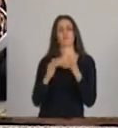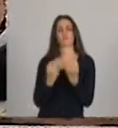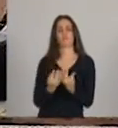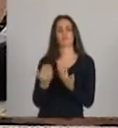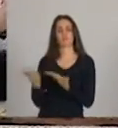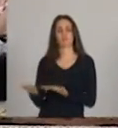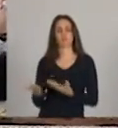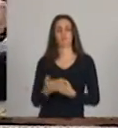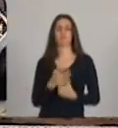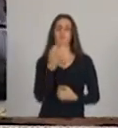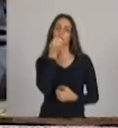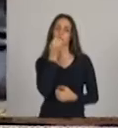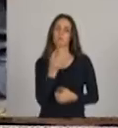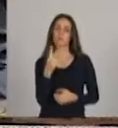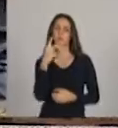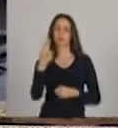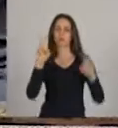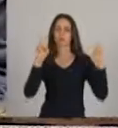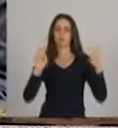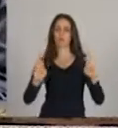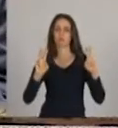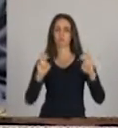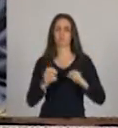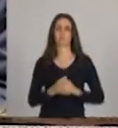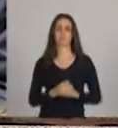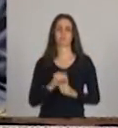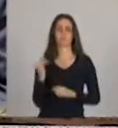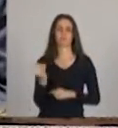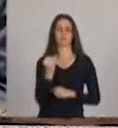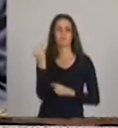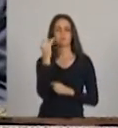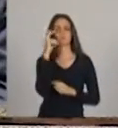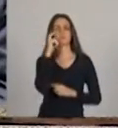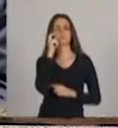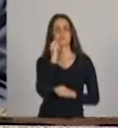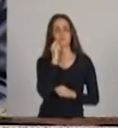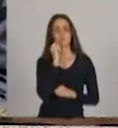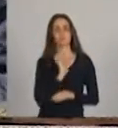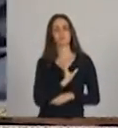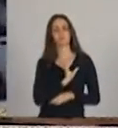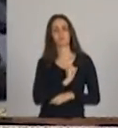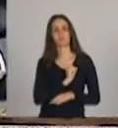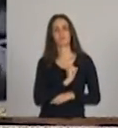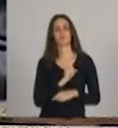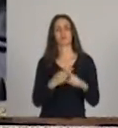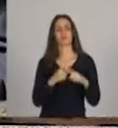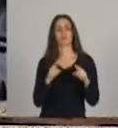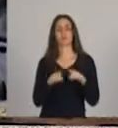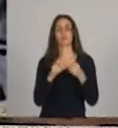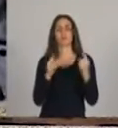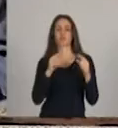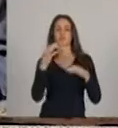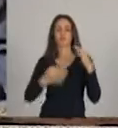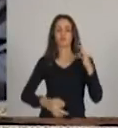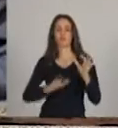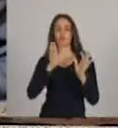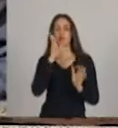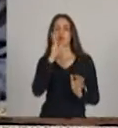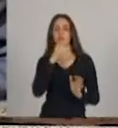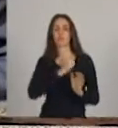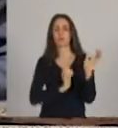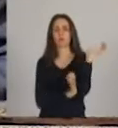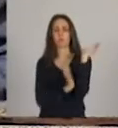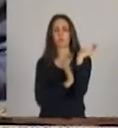muito bem, você falou sobre essa importância da adoção, a morosidade da justiça que